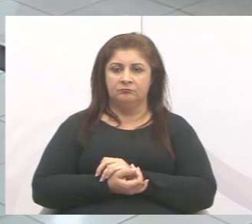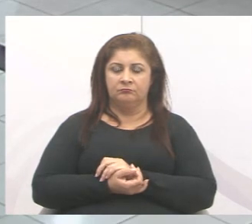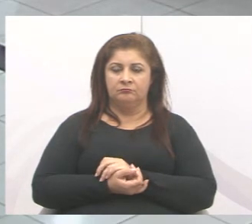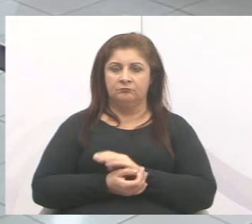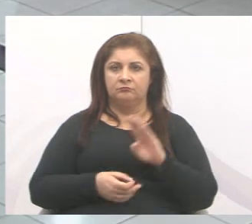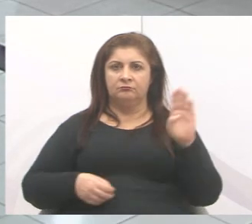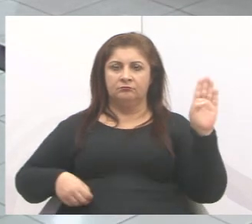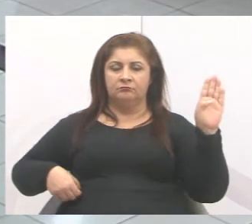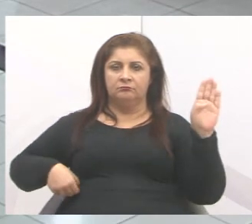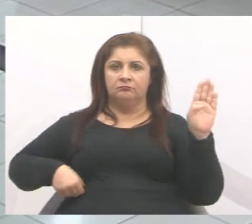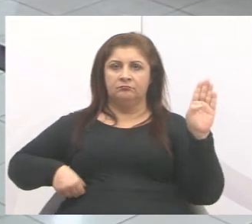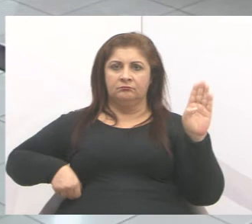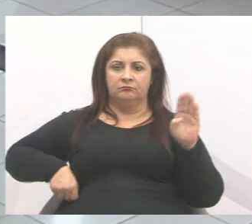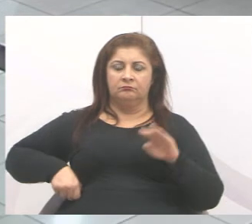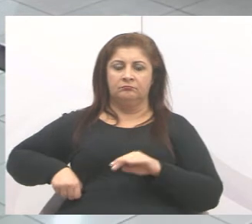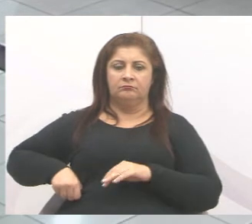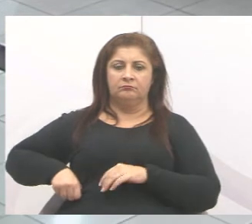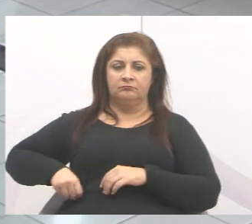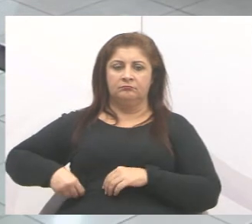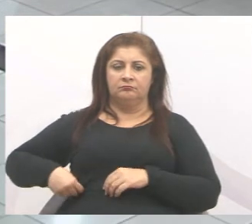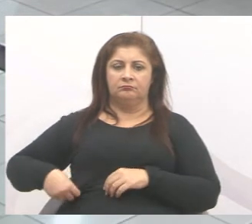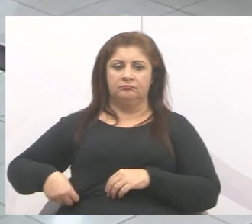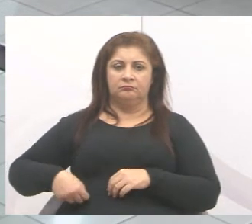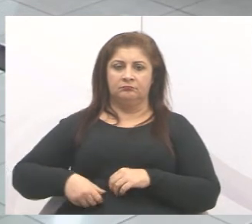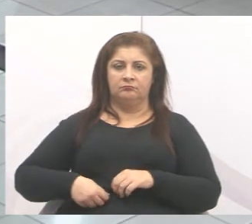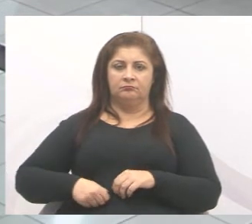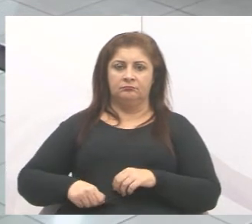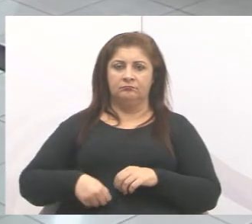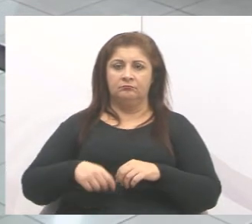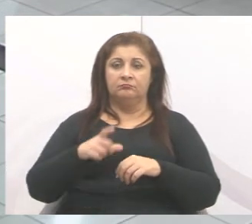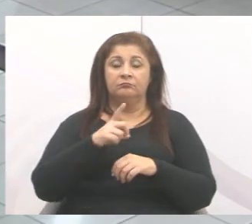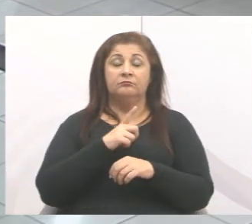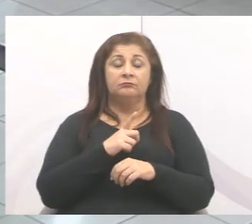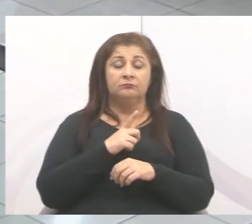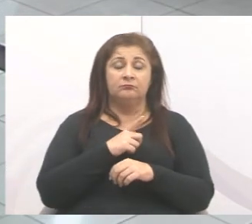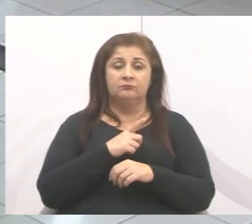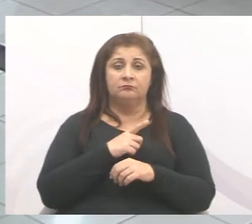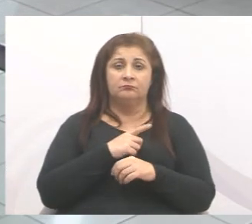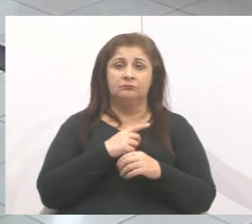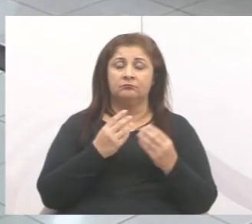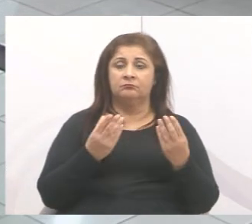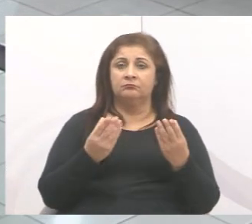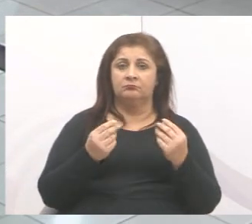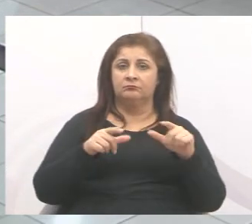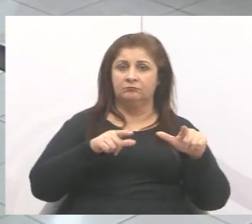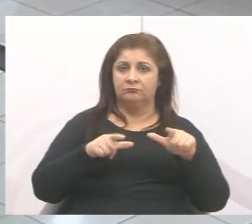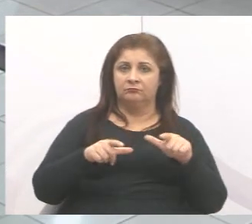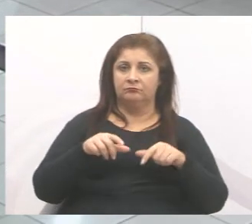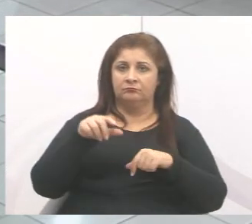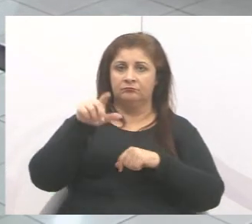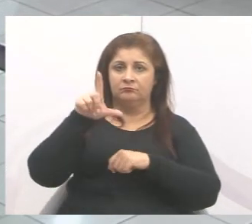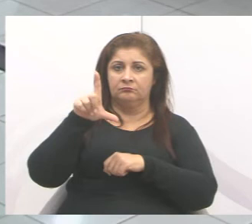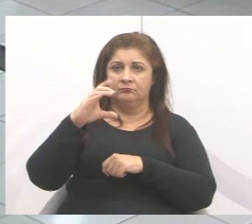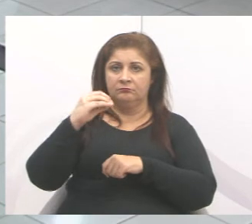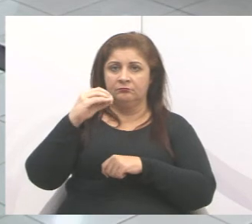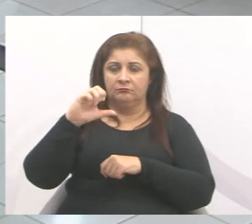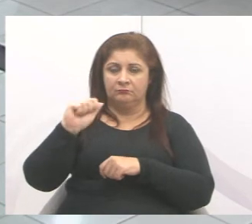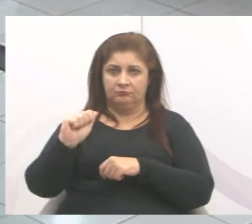Celso, temos aqui, né, várias ações da LOA 2021